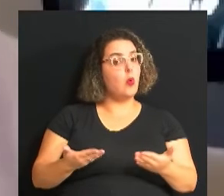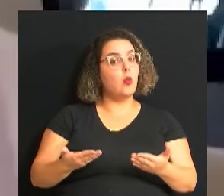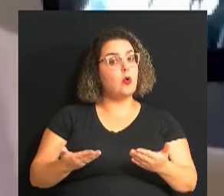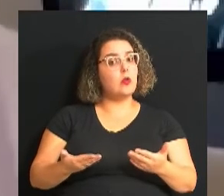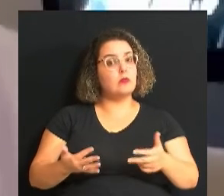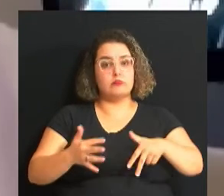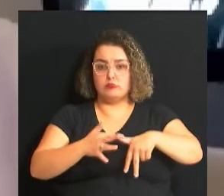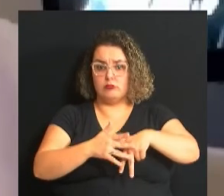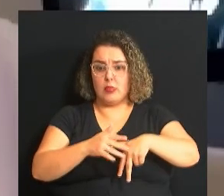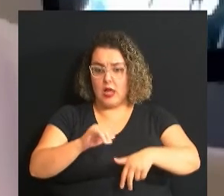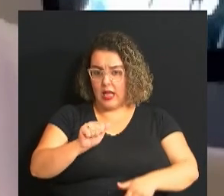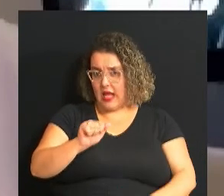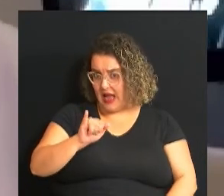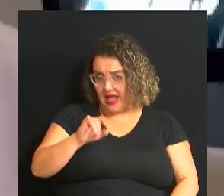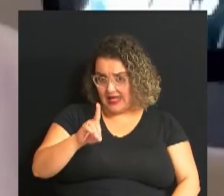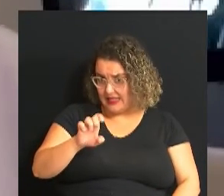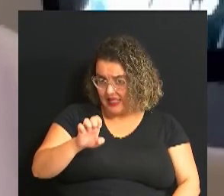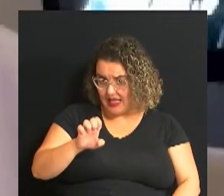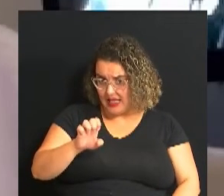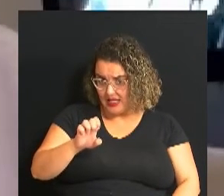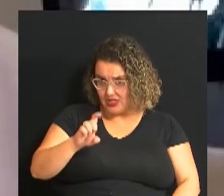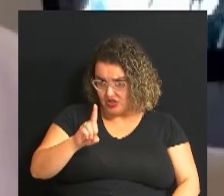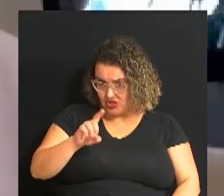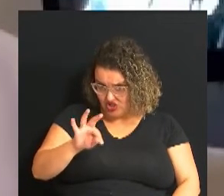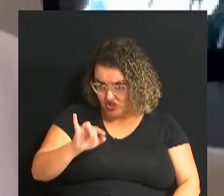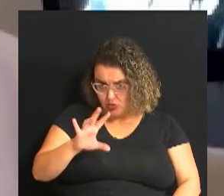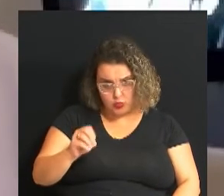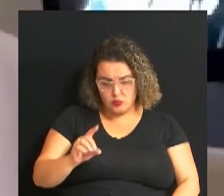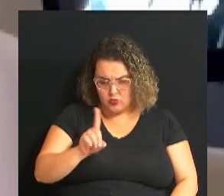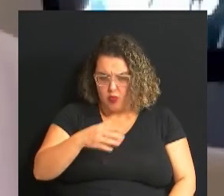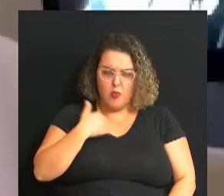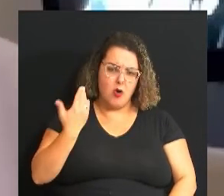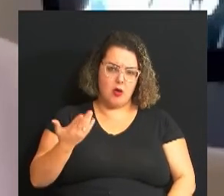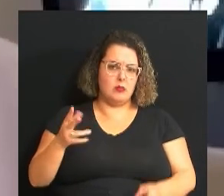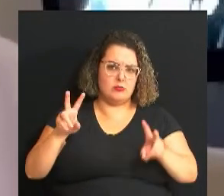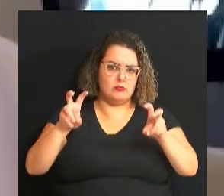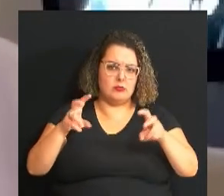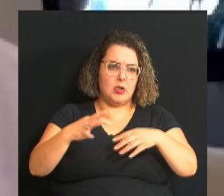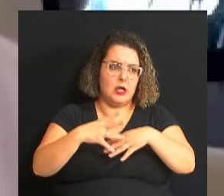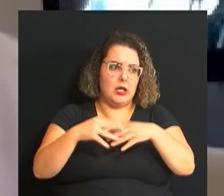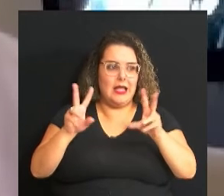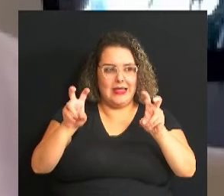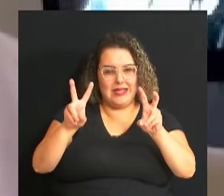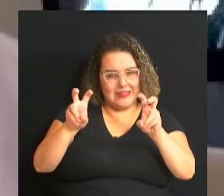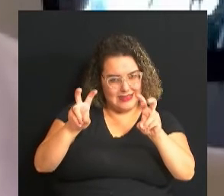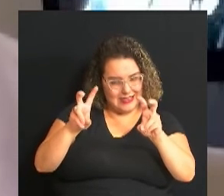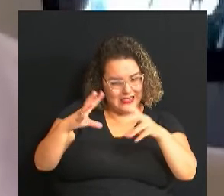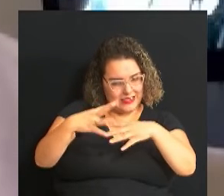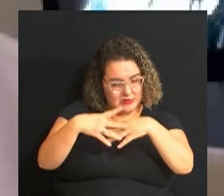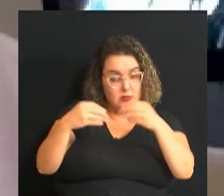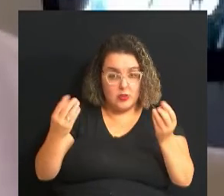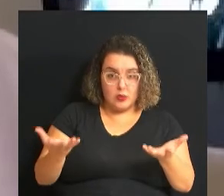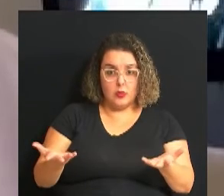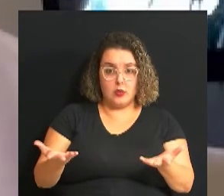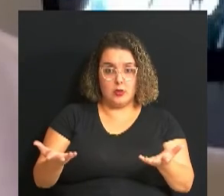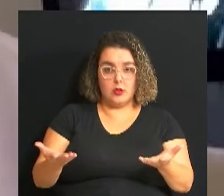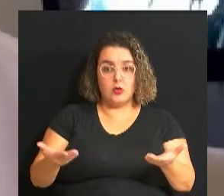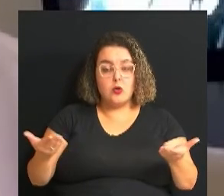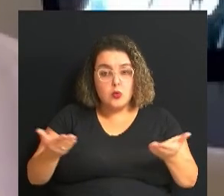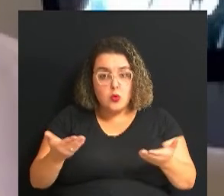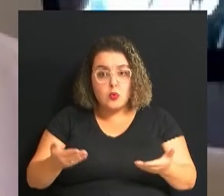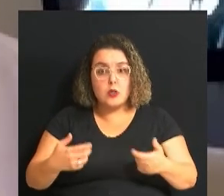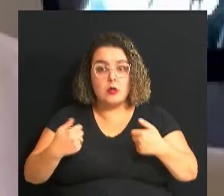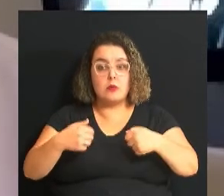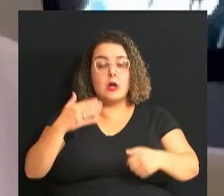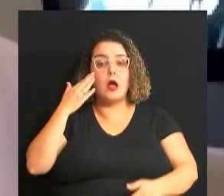por exemplo, praticamente não morre mais, ele é, entre aspas, curado, né? E hoje a pessoa tem que saber que se ela